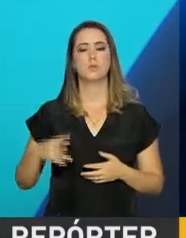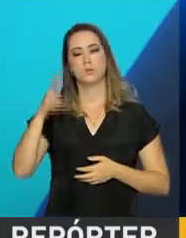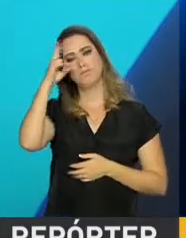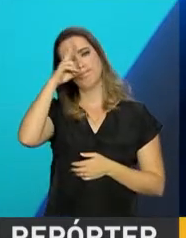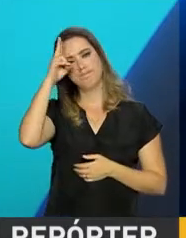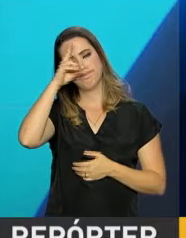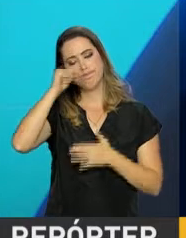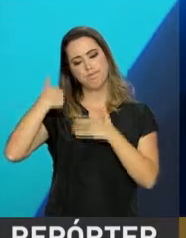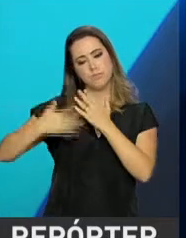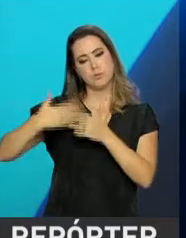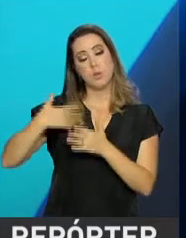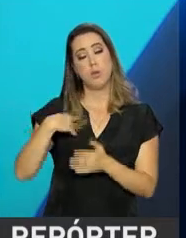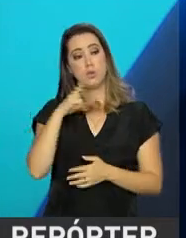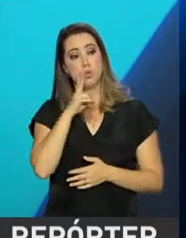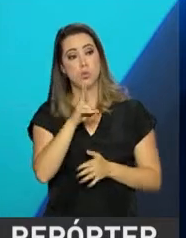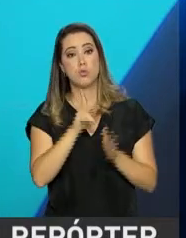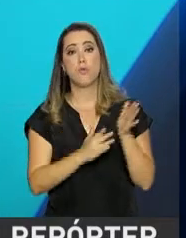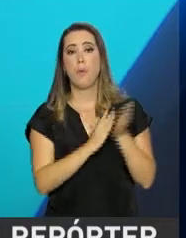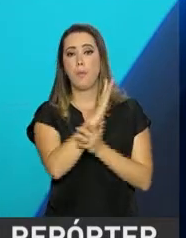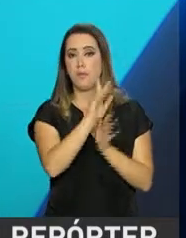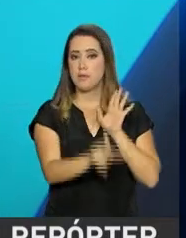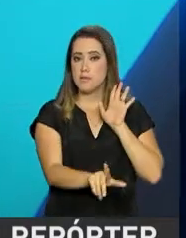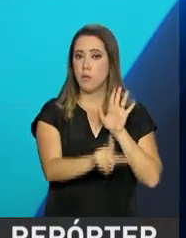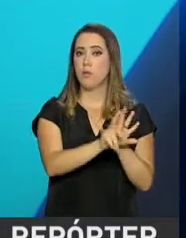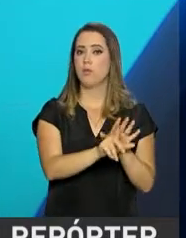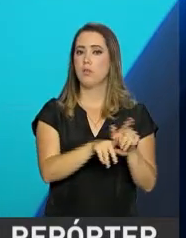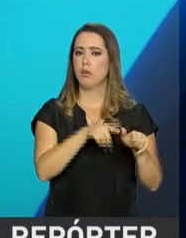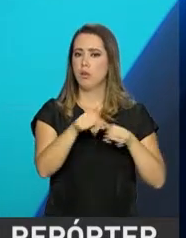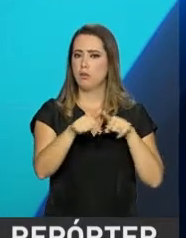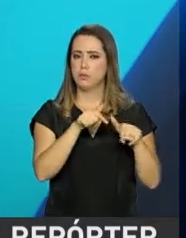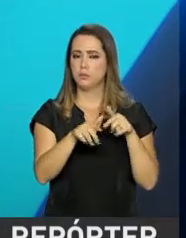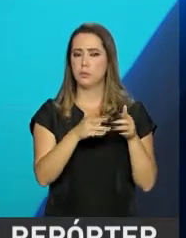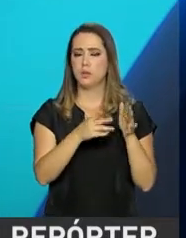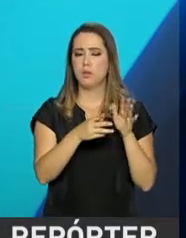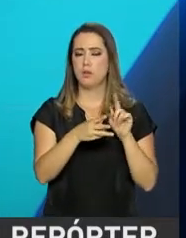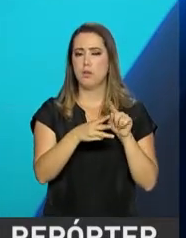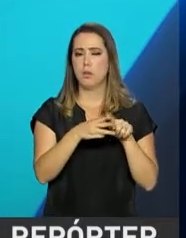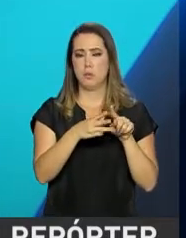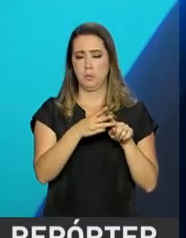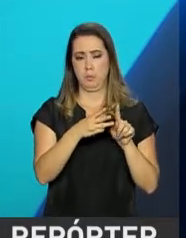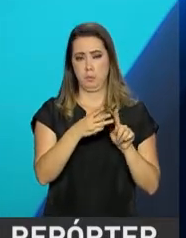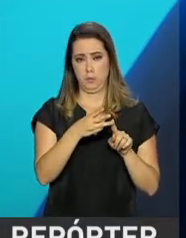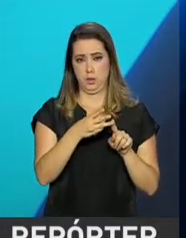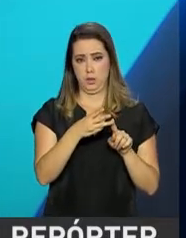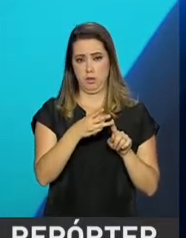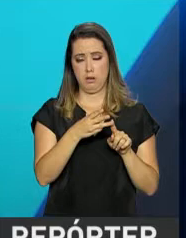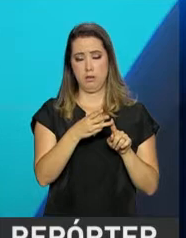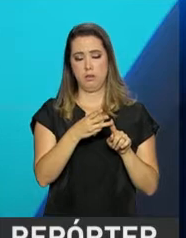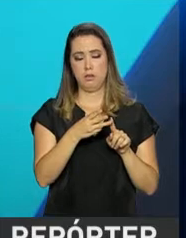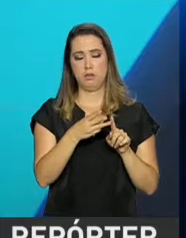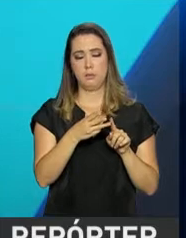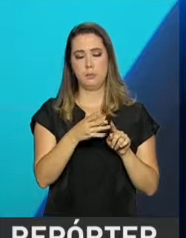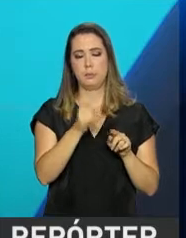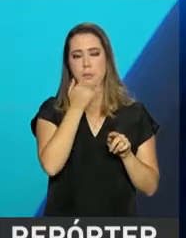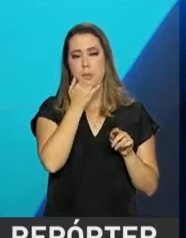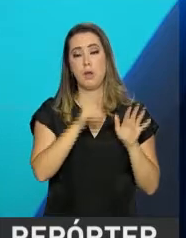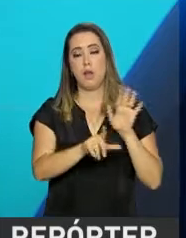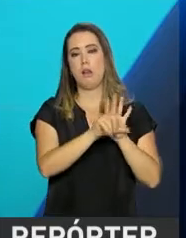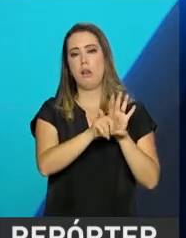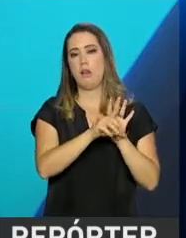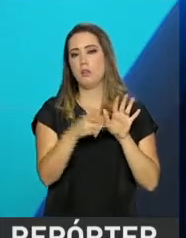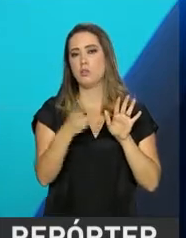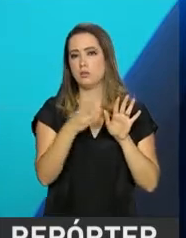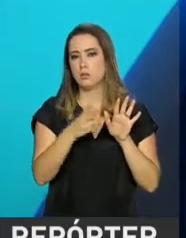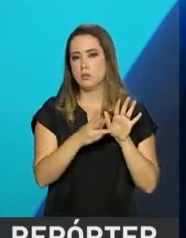a legislação que regulamenta regulamentou a terceirização além disso a reforma